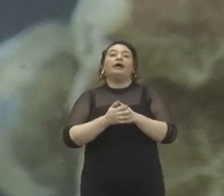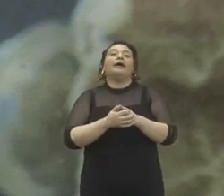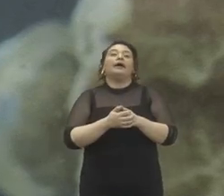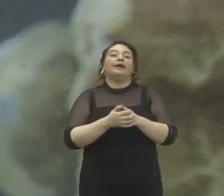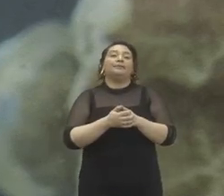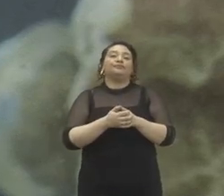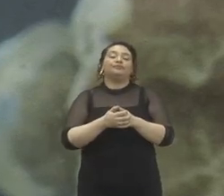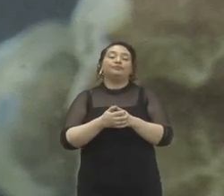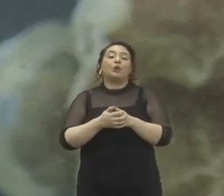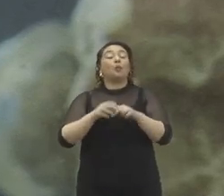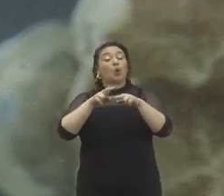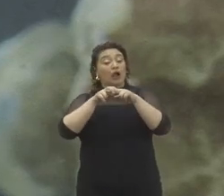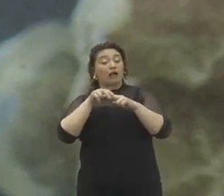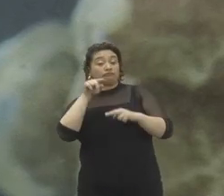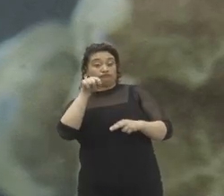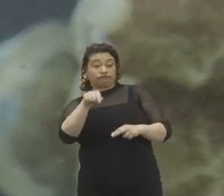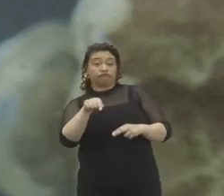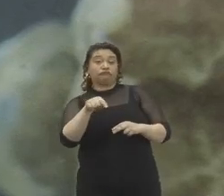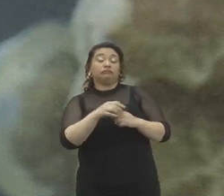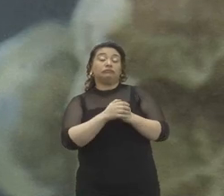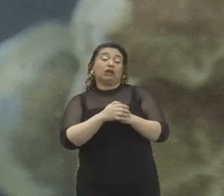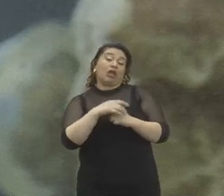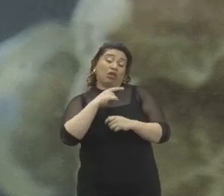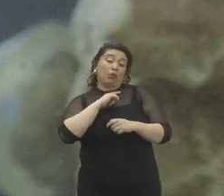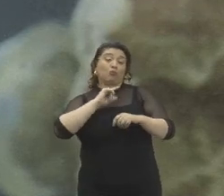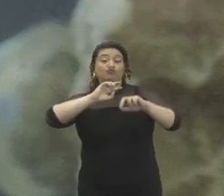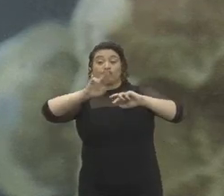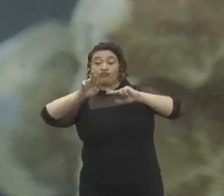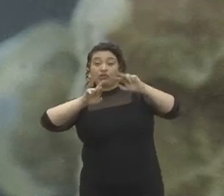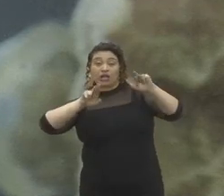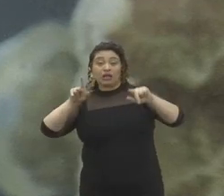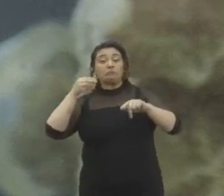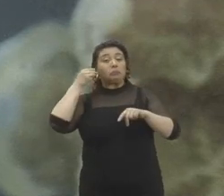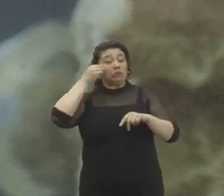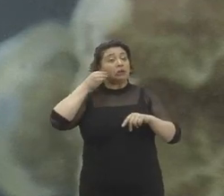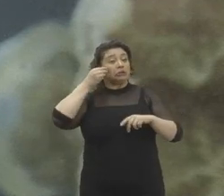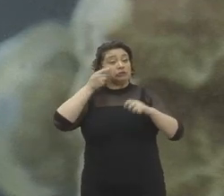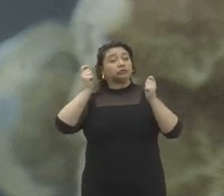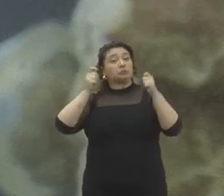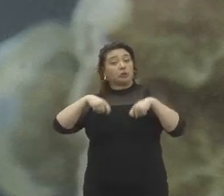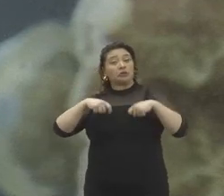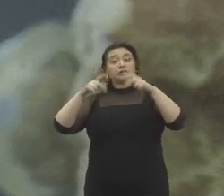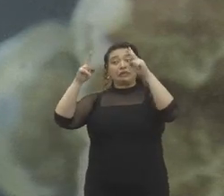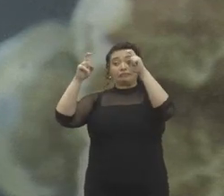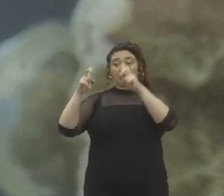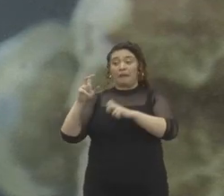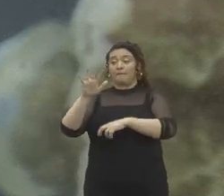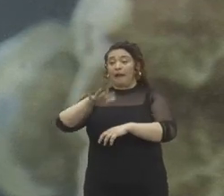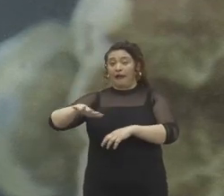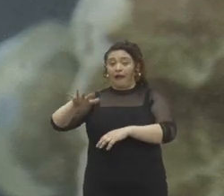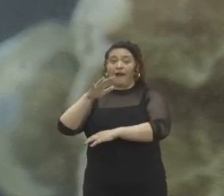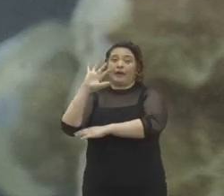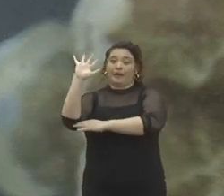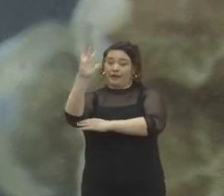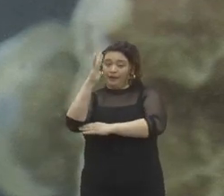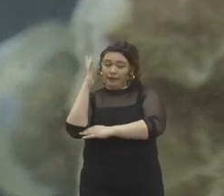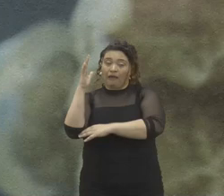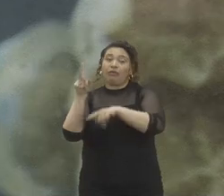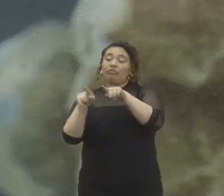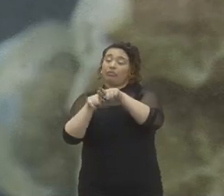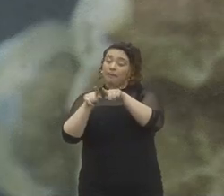eu pude muitas vezes estar perto de temas de Meio Ambiente e de conservação